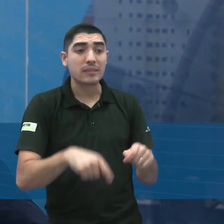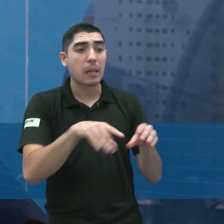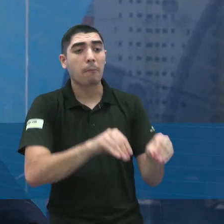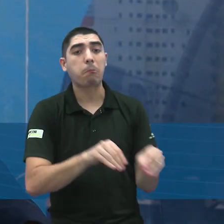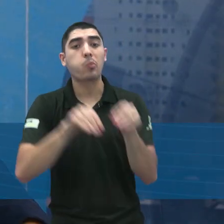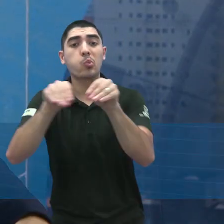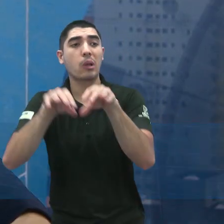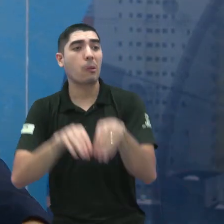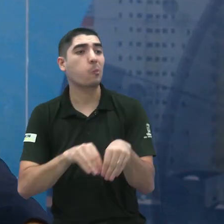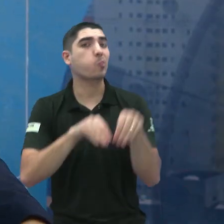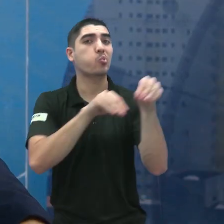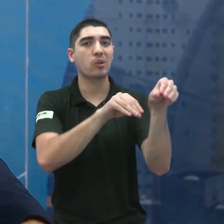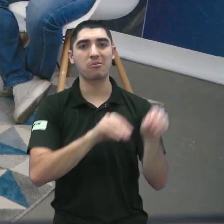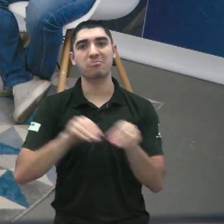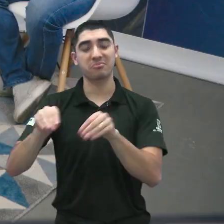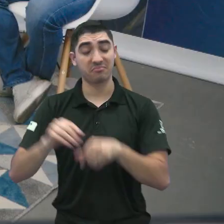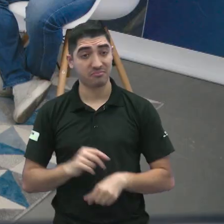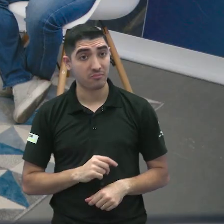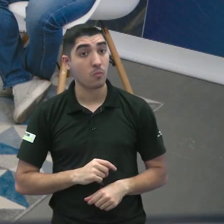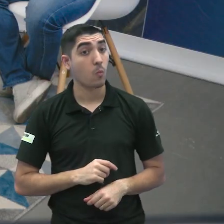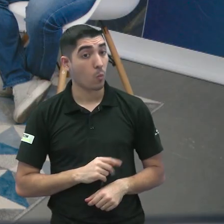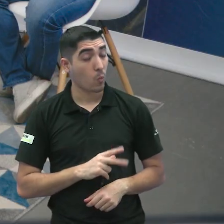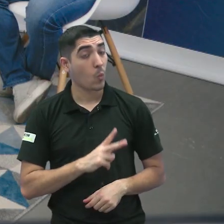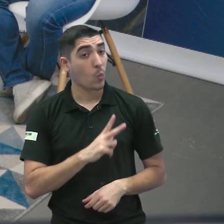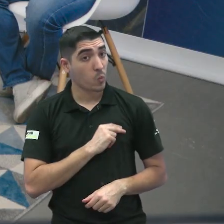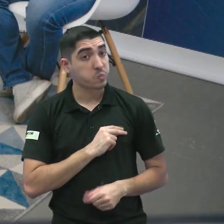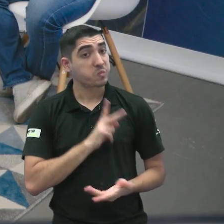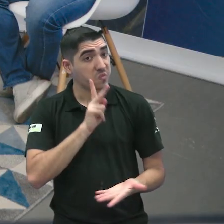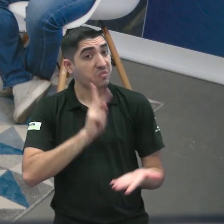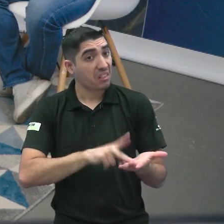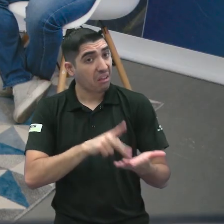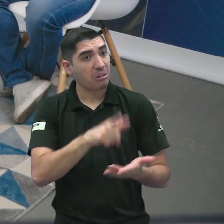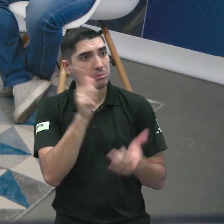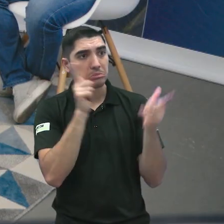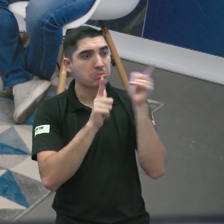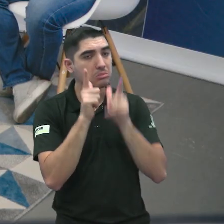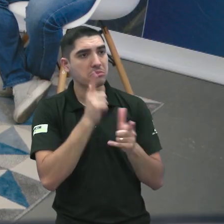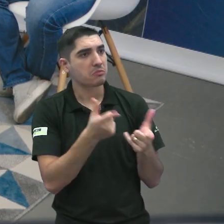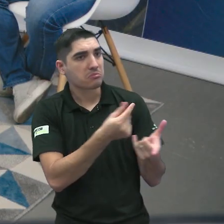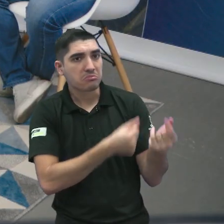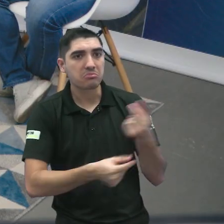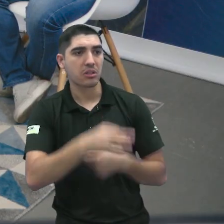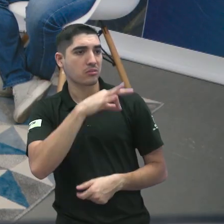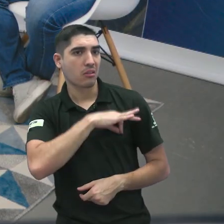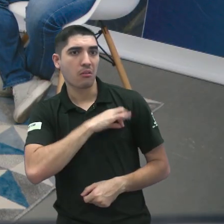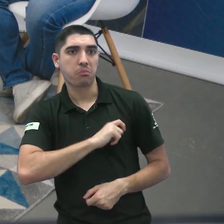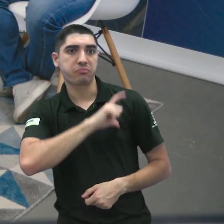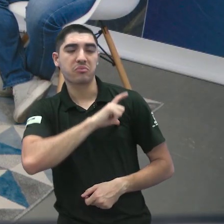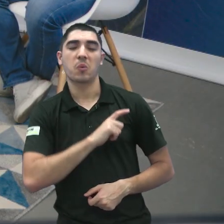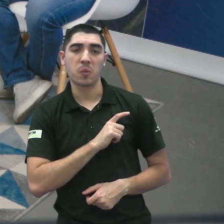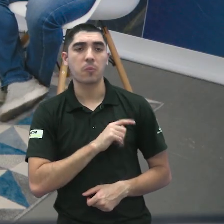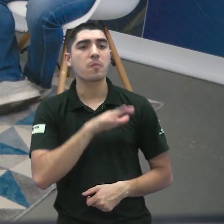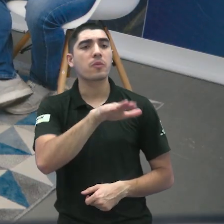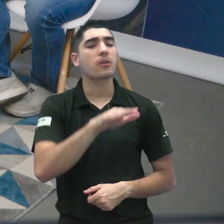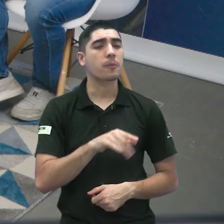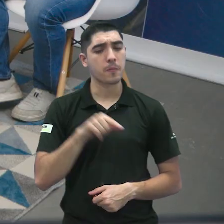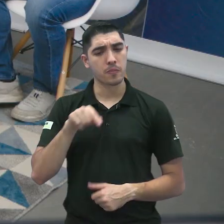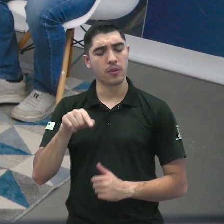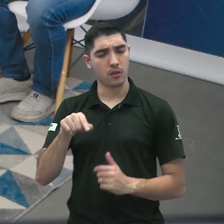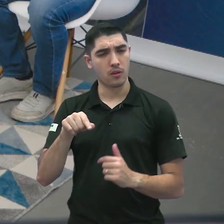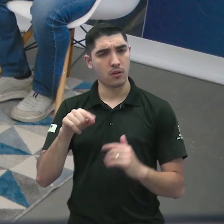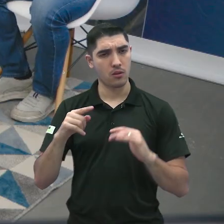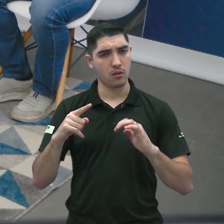da sua localidade. Com certeza, é muito importante isso, né? Vem gerando renda. Ô Bruno, o comerciante, né, o